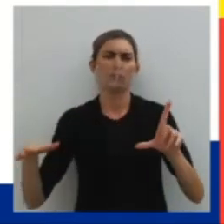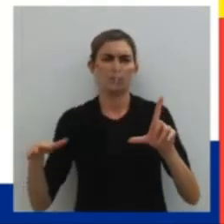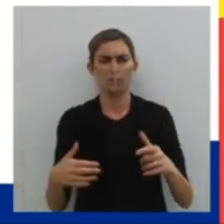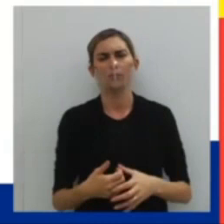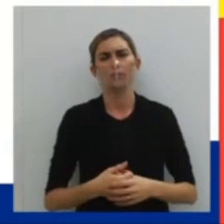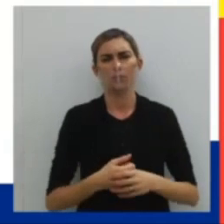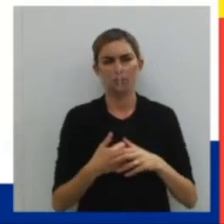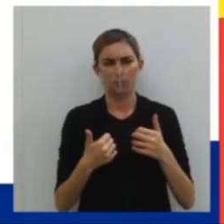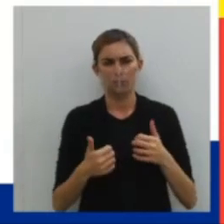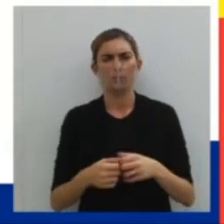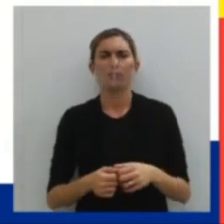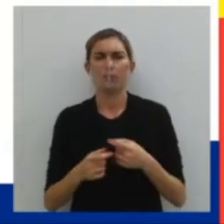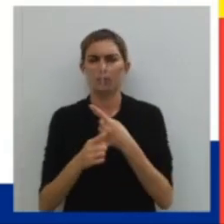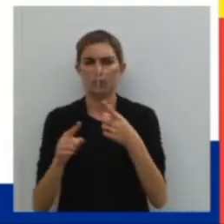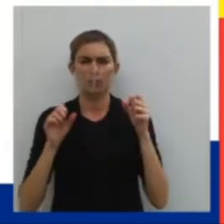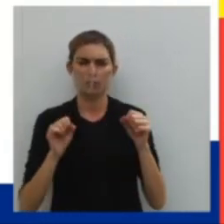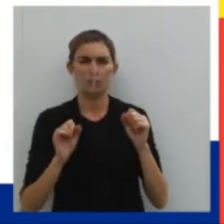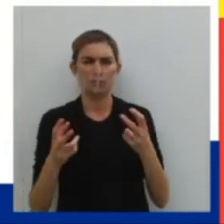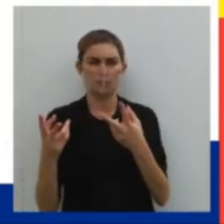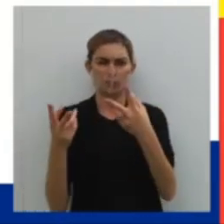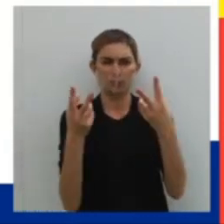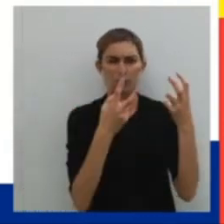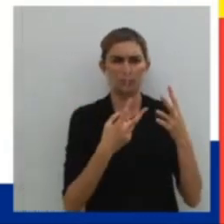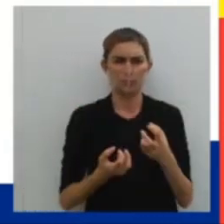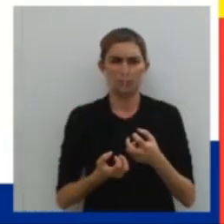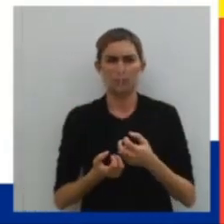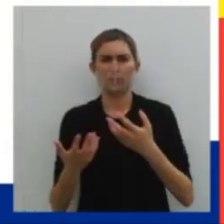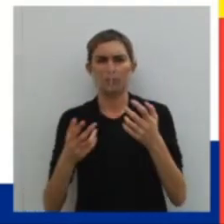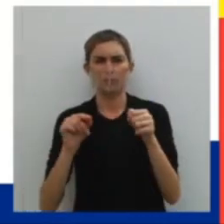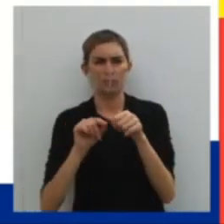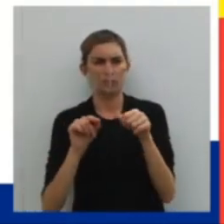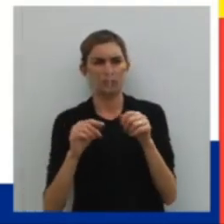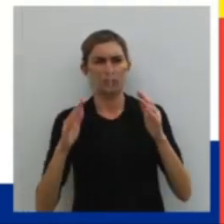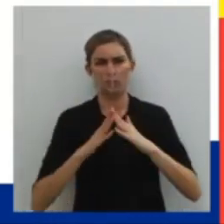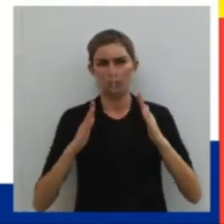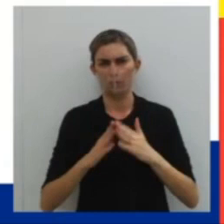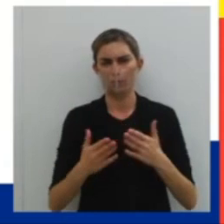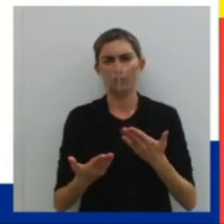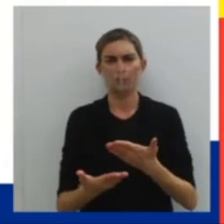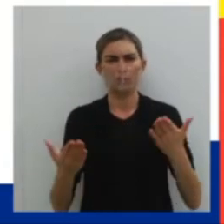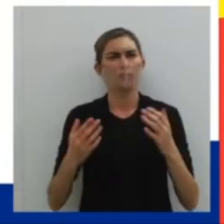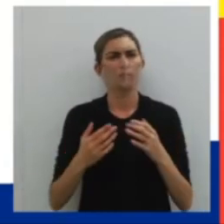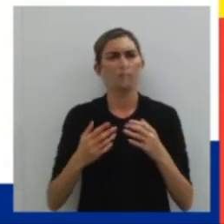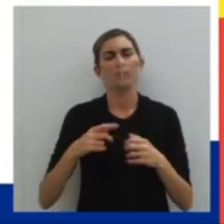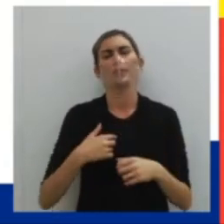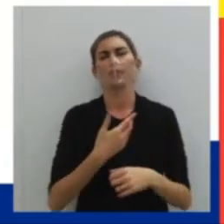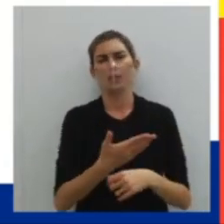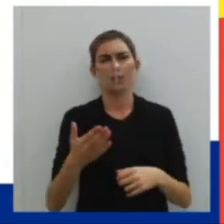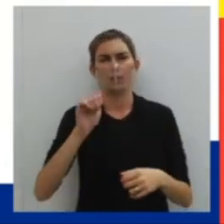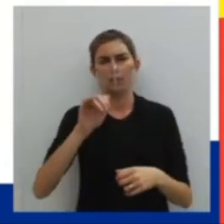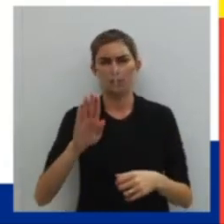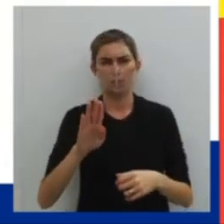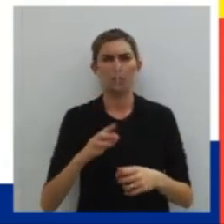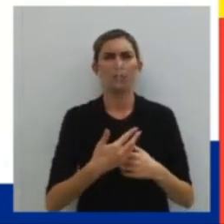produto A por B. Você pode perceber, se você quiser fazer isso em casa, pode fazer, que o produto cartesiano